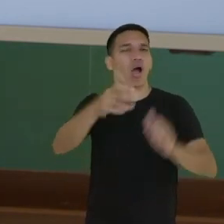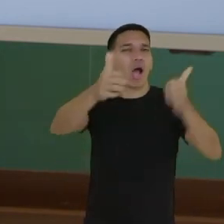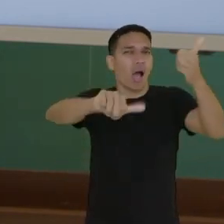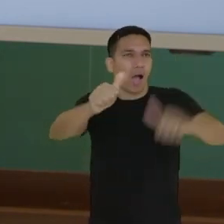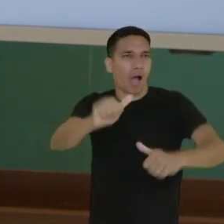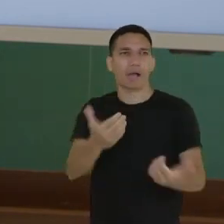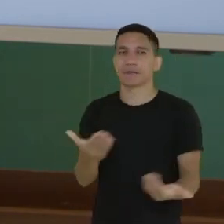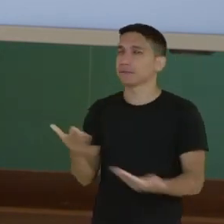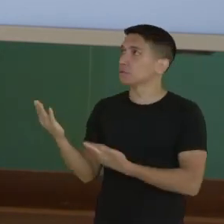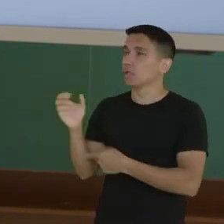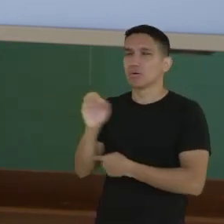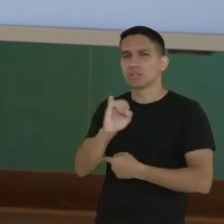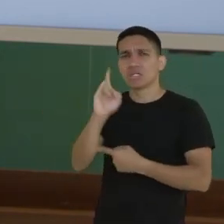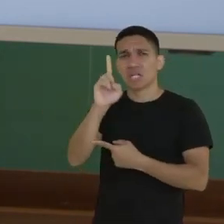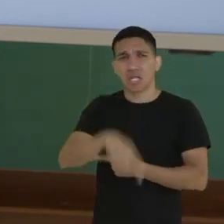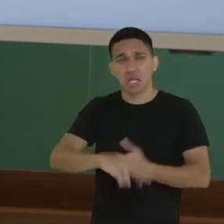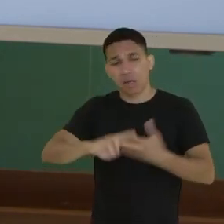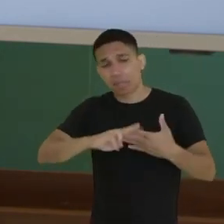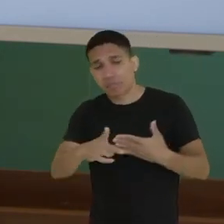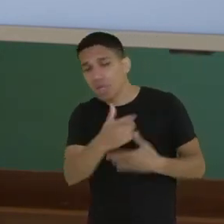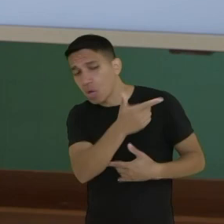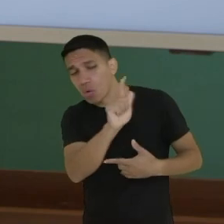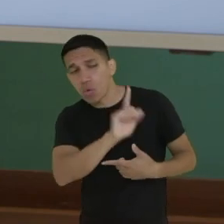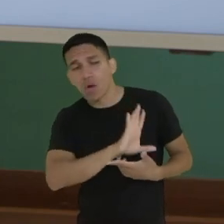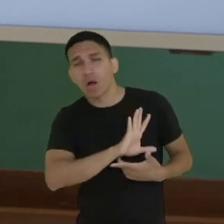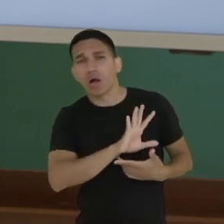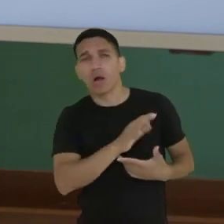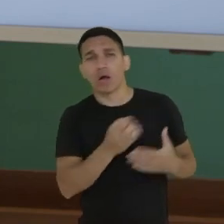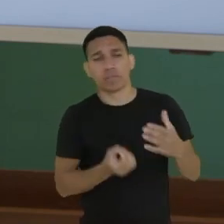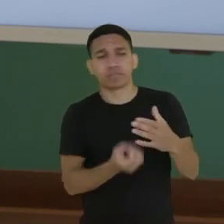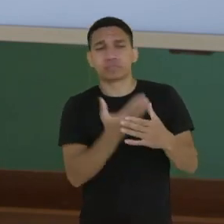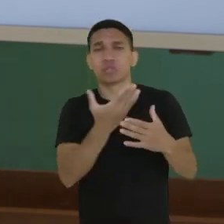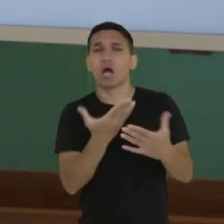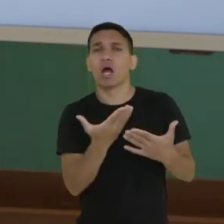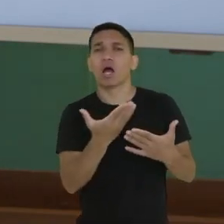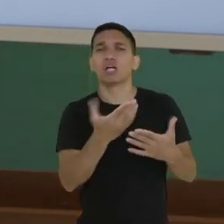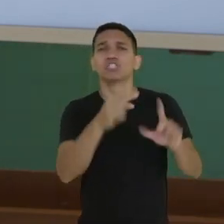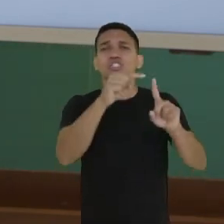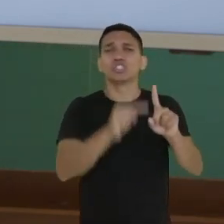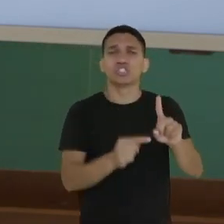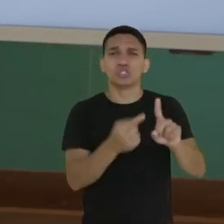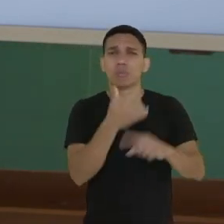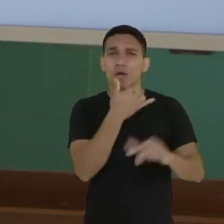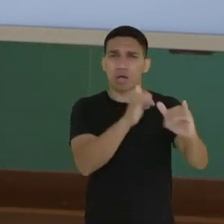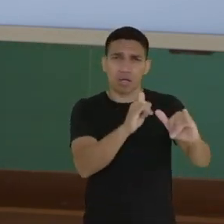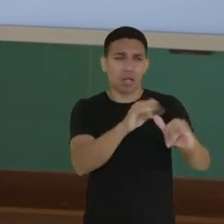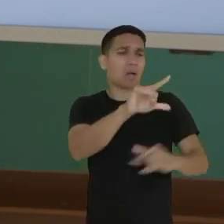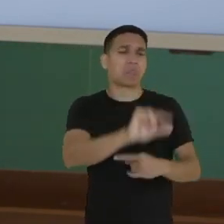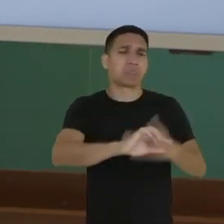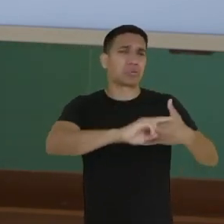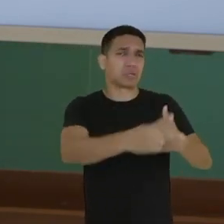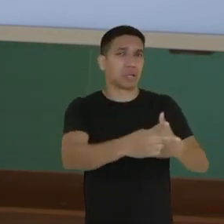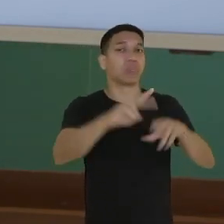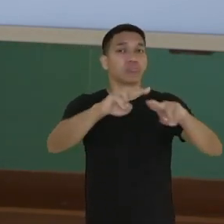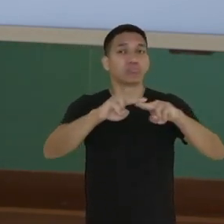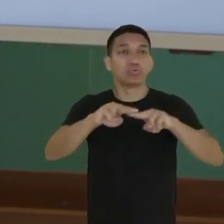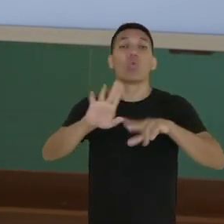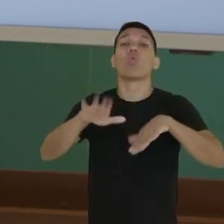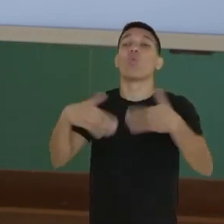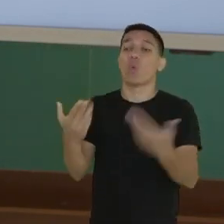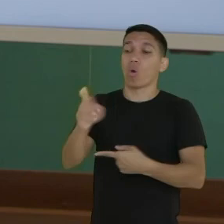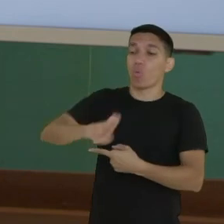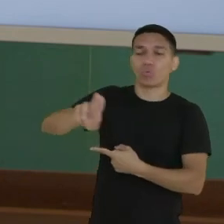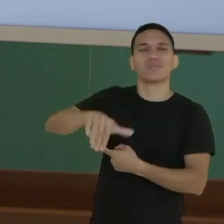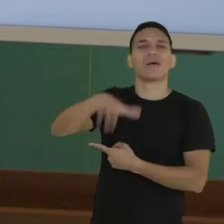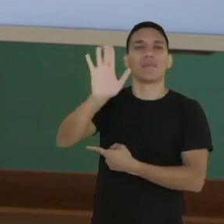né? Se você for impactar as outras fontes, normalmente o impacto é pequeno, certo? Então, nesse caso, precisa analisar aquele que consome, que é